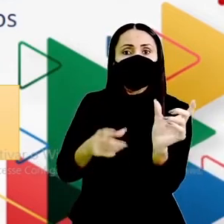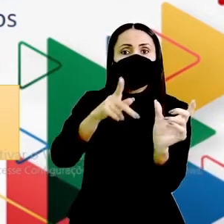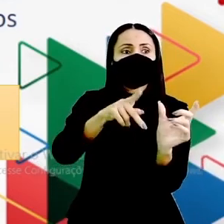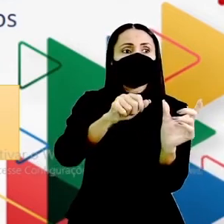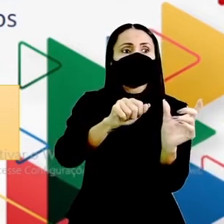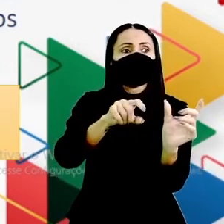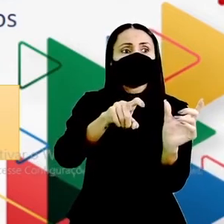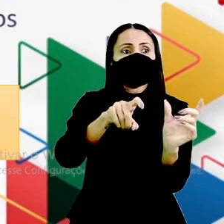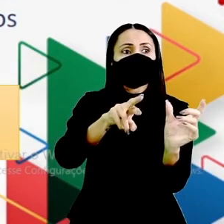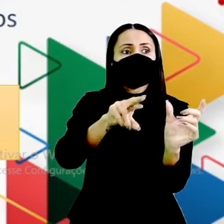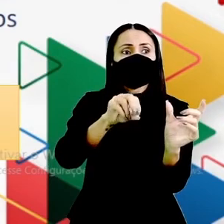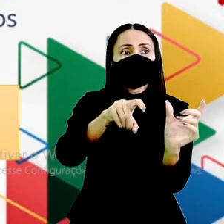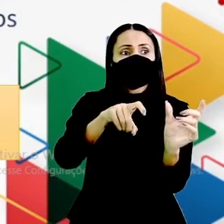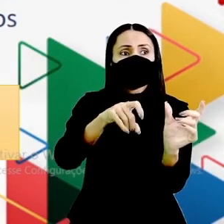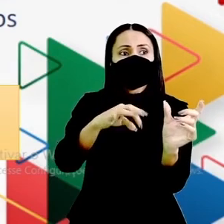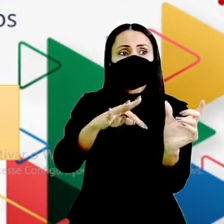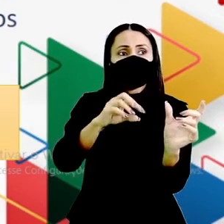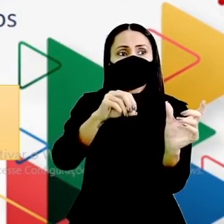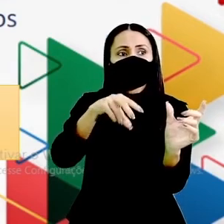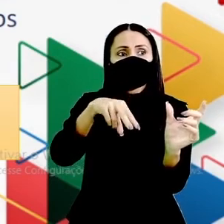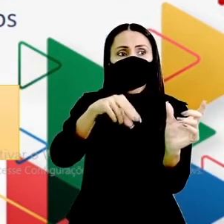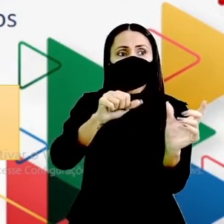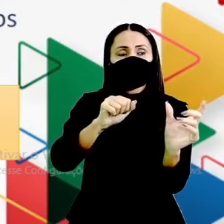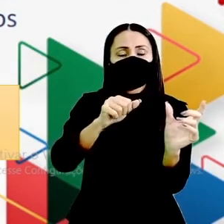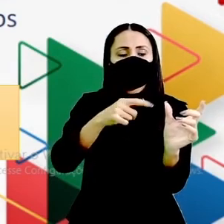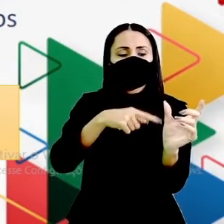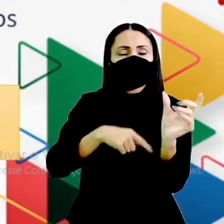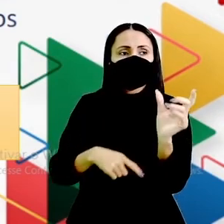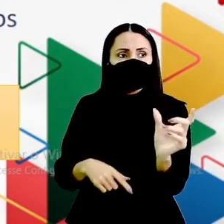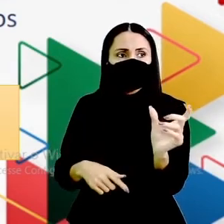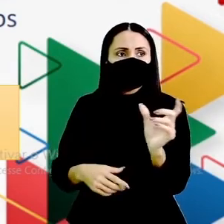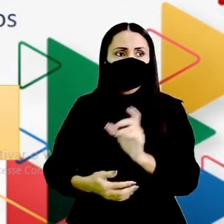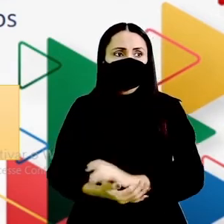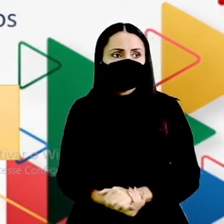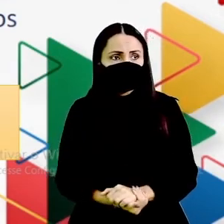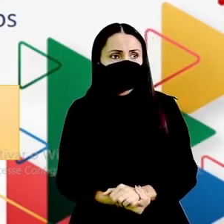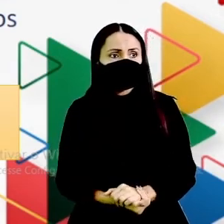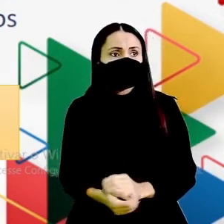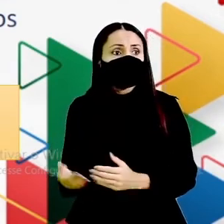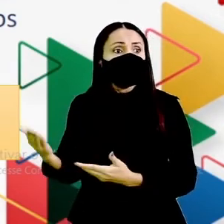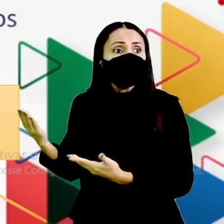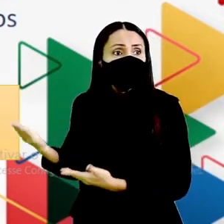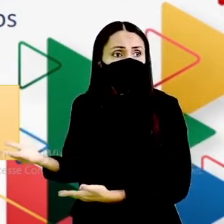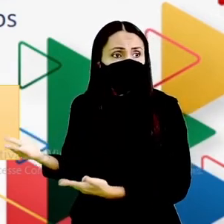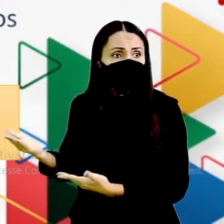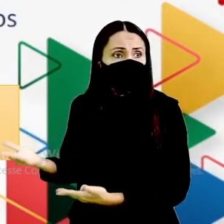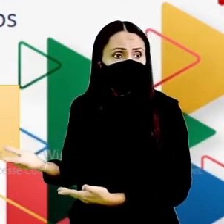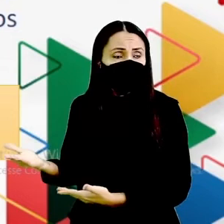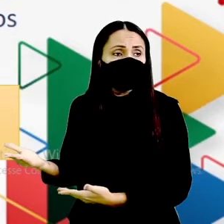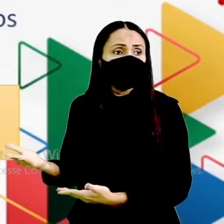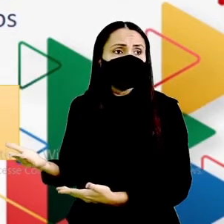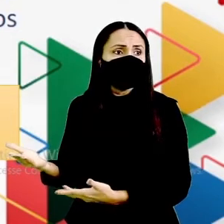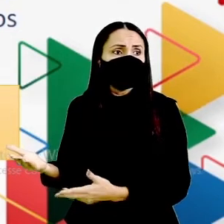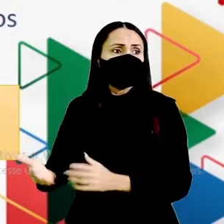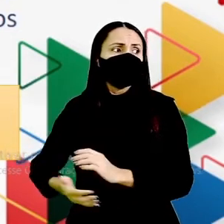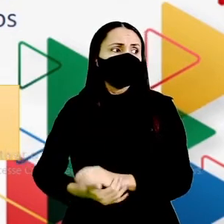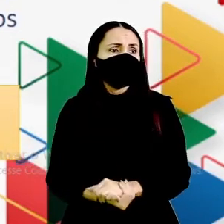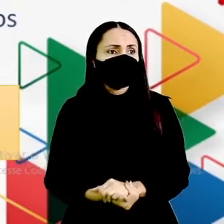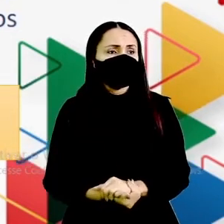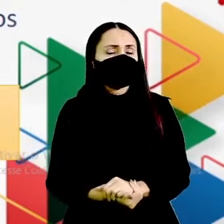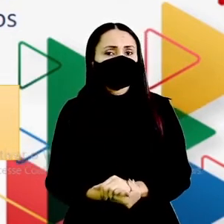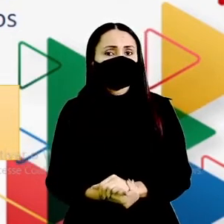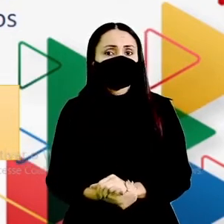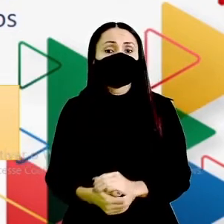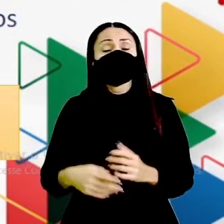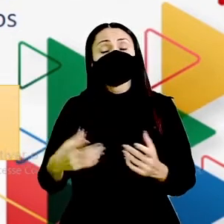porém, armazéns, parabéns, neném, neném. Ninguém. Olha aí, a tônica tem que ser a